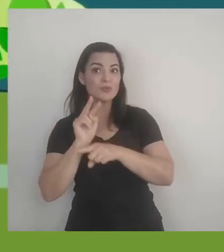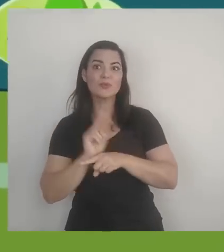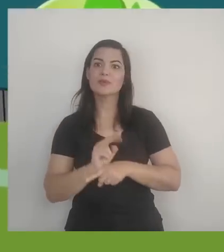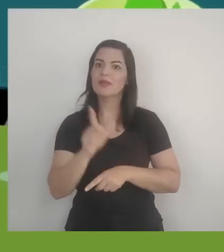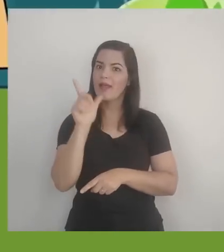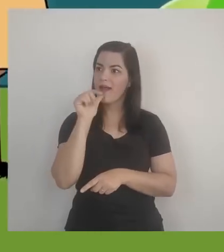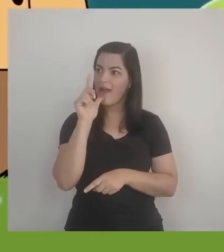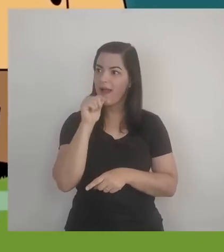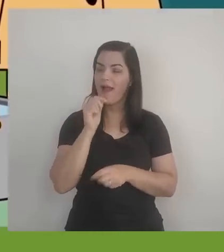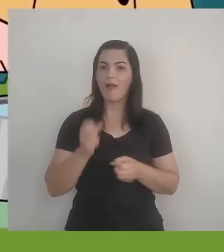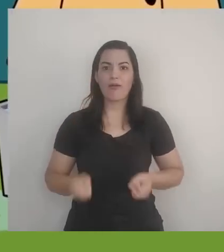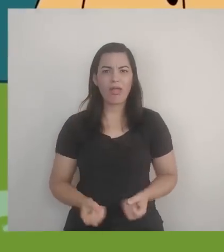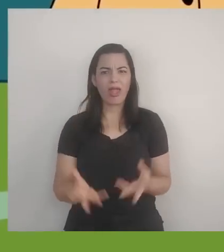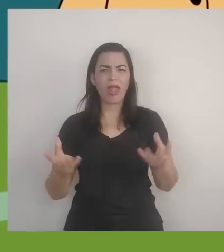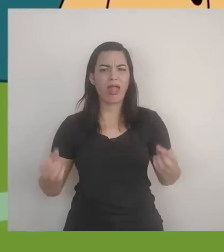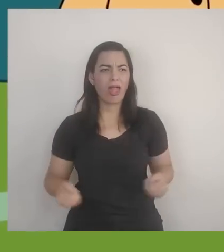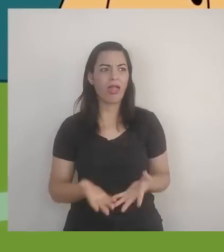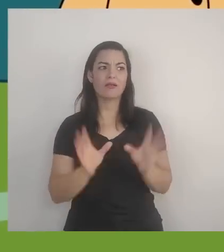a água.